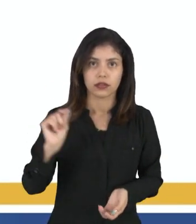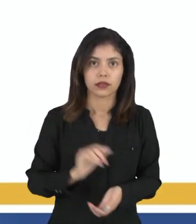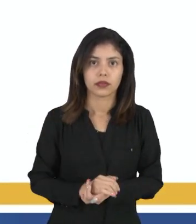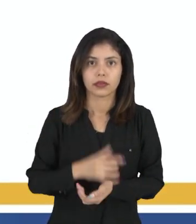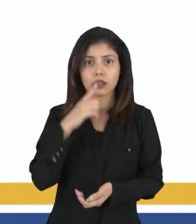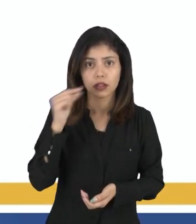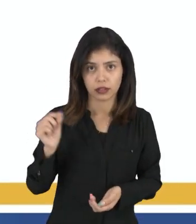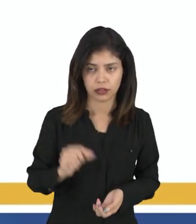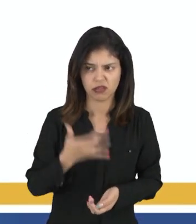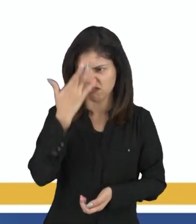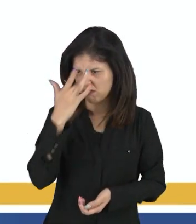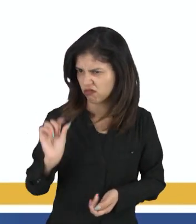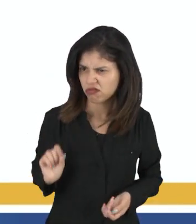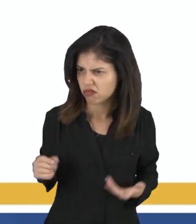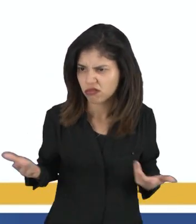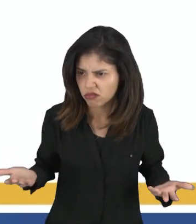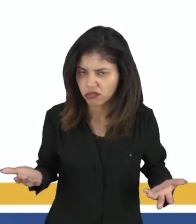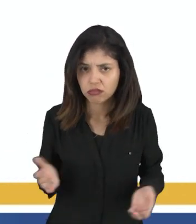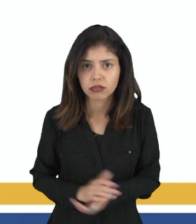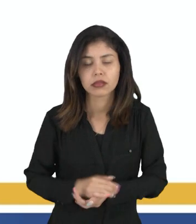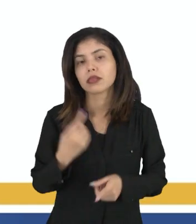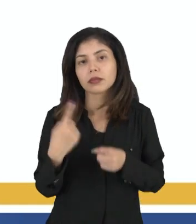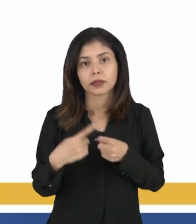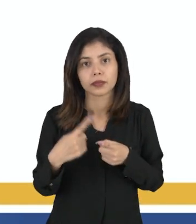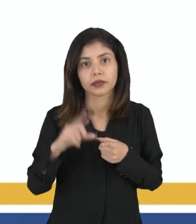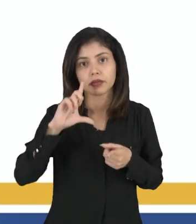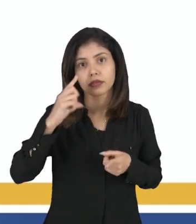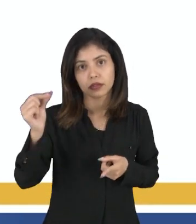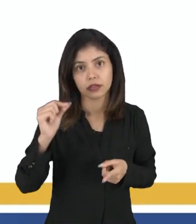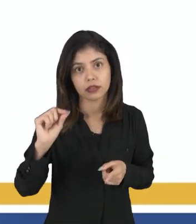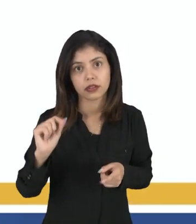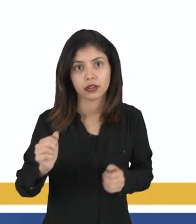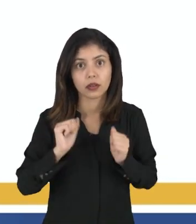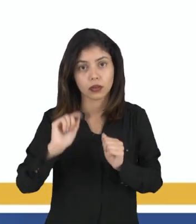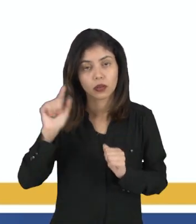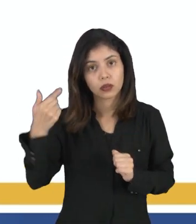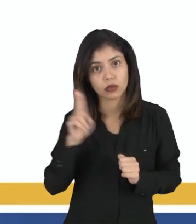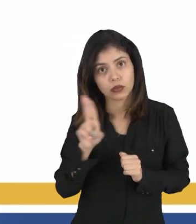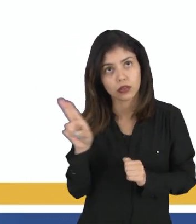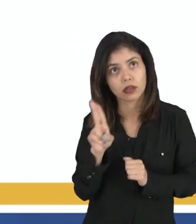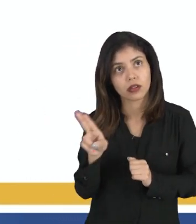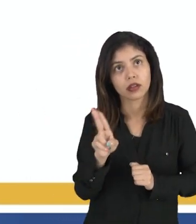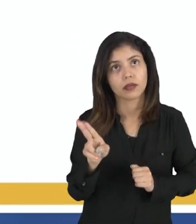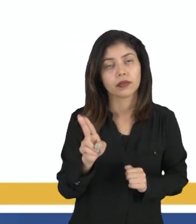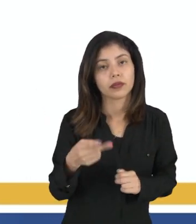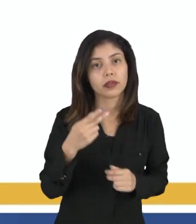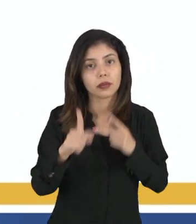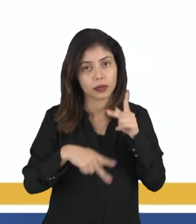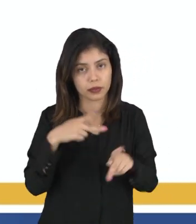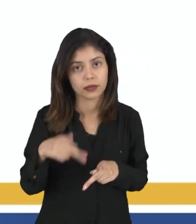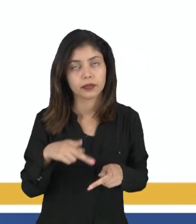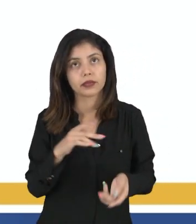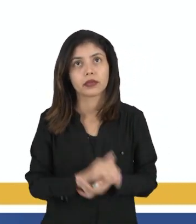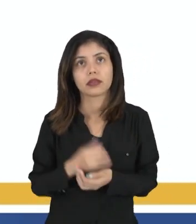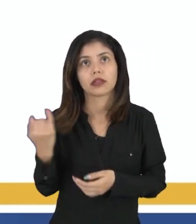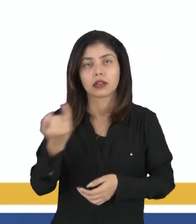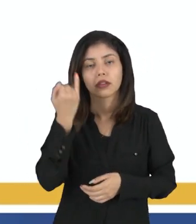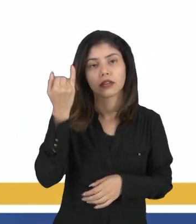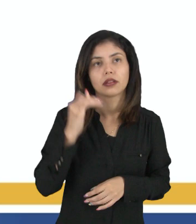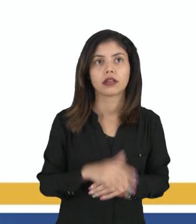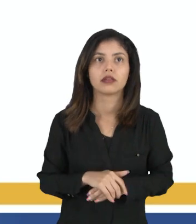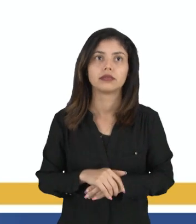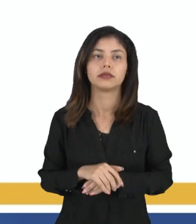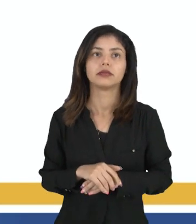falar gato, ele não vai saber o que é gato, né? Porque gato, lá na terra dele, pode ter outro nome popular. Então, essa é a importância do